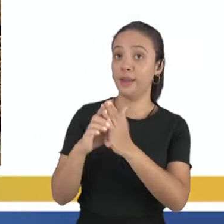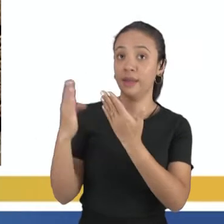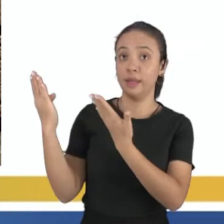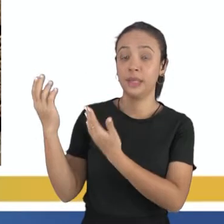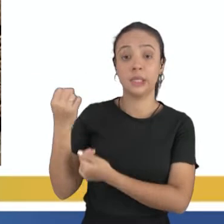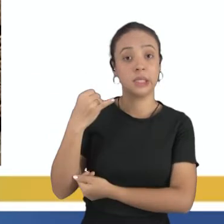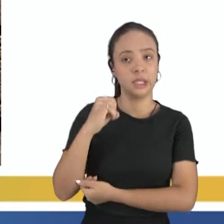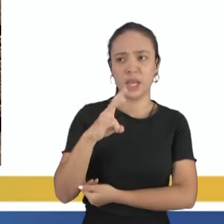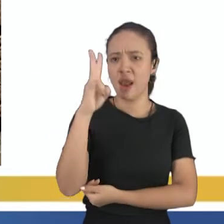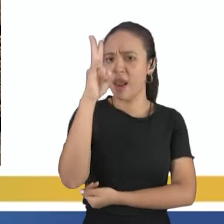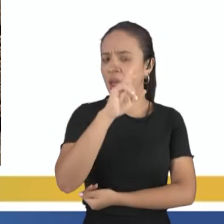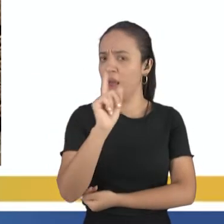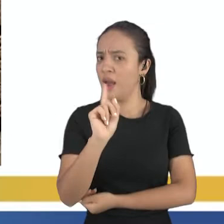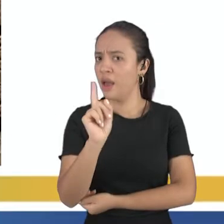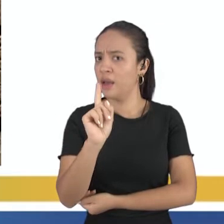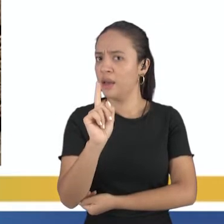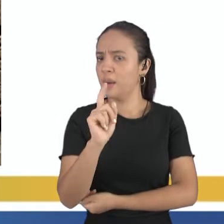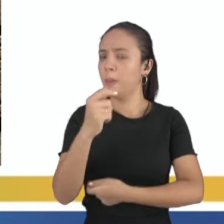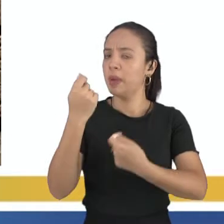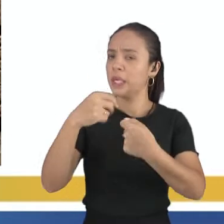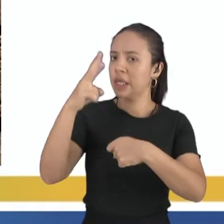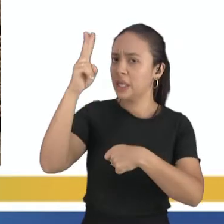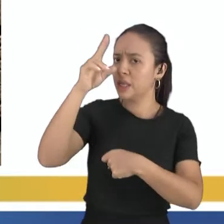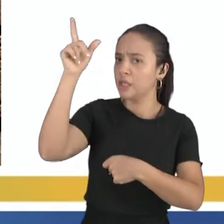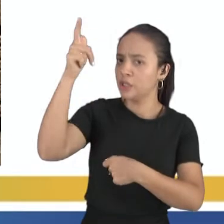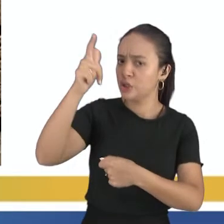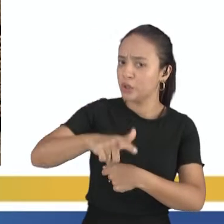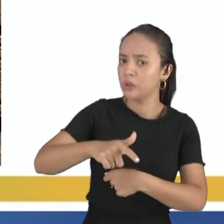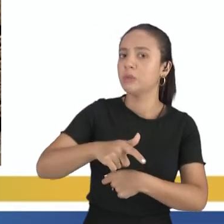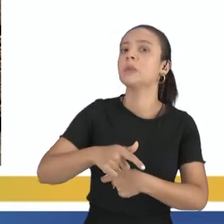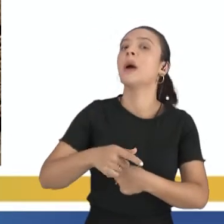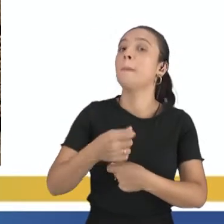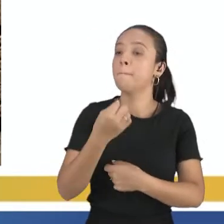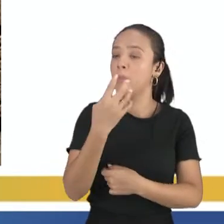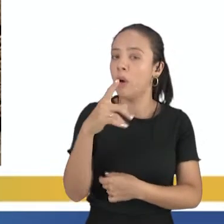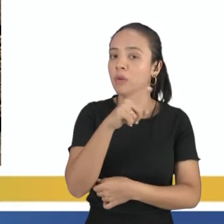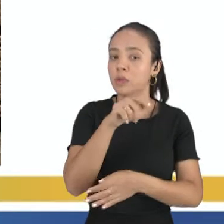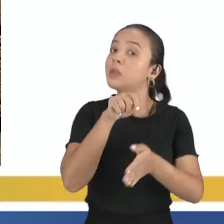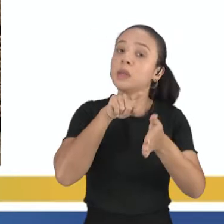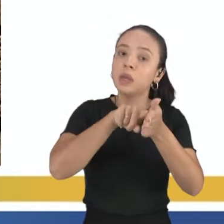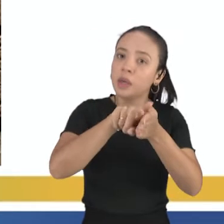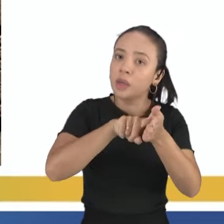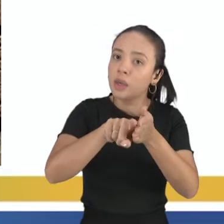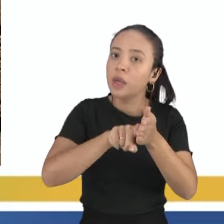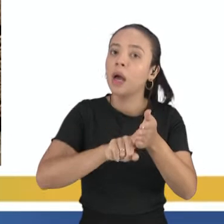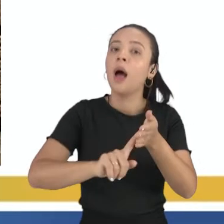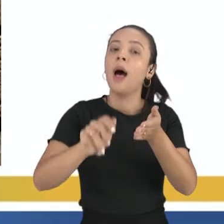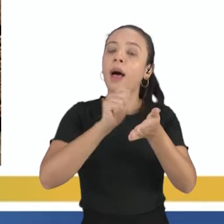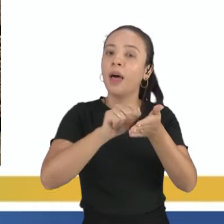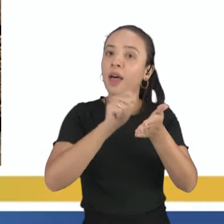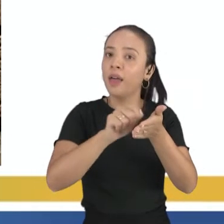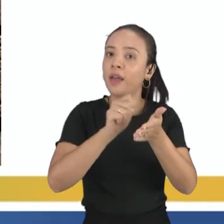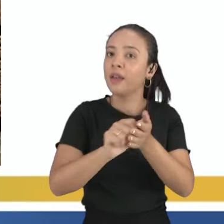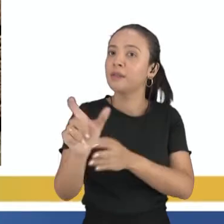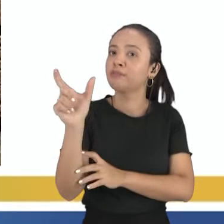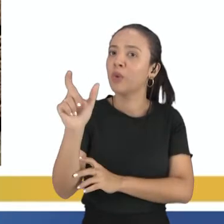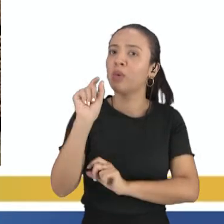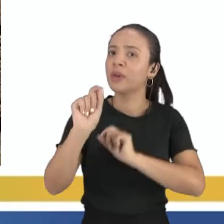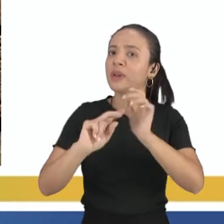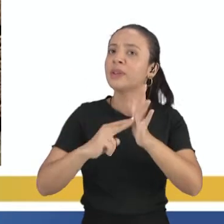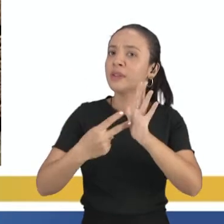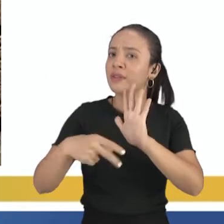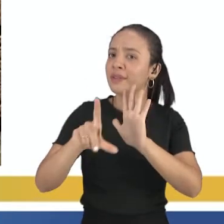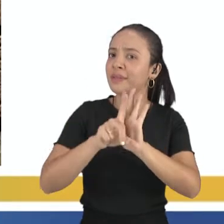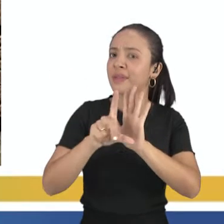você ainda não lembra, se você precisa recordar, sugiro que você pesquise ou anote no seu caderno para perguntar para o seu professor, afinal de contas o nosso